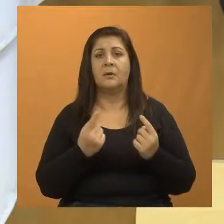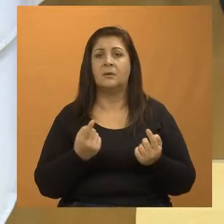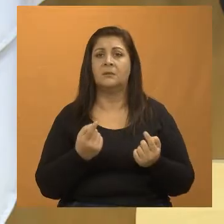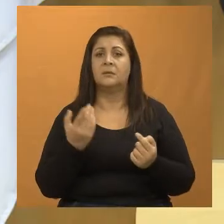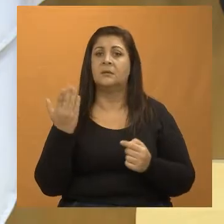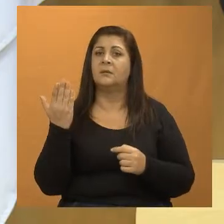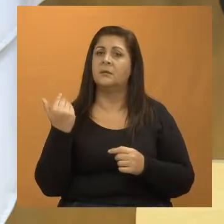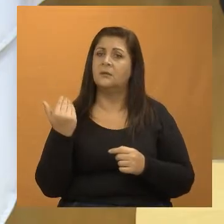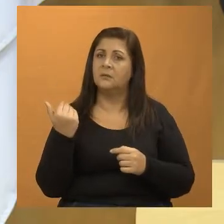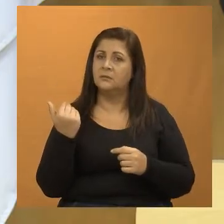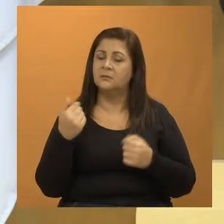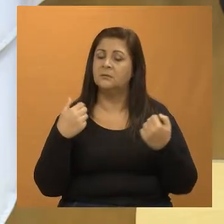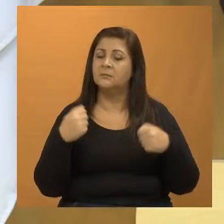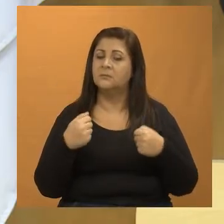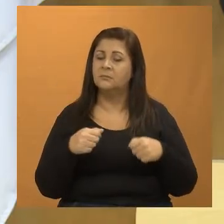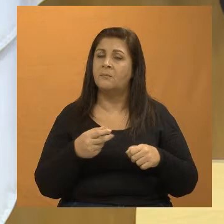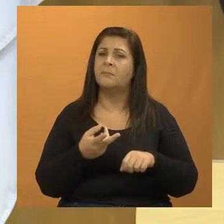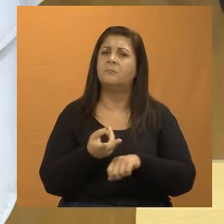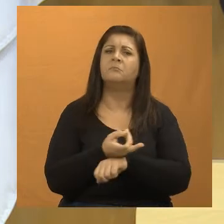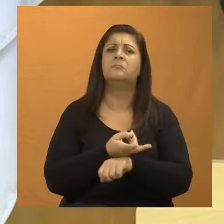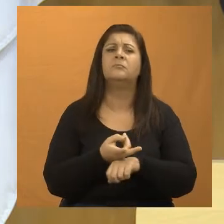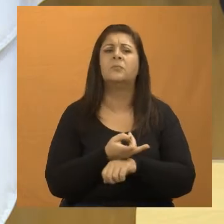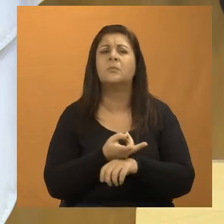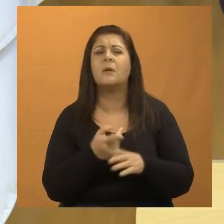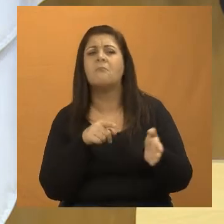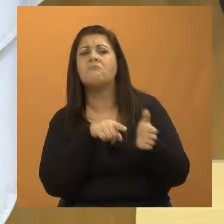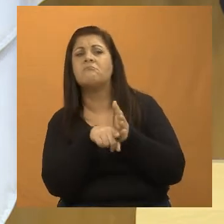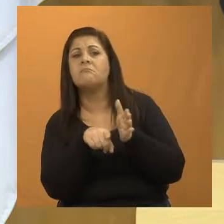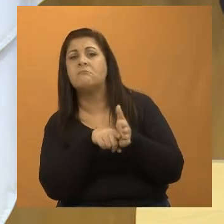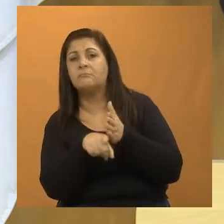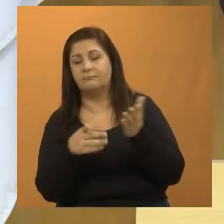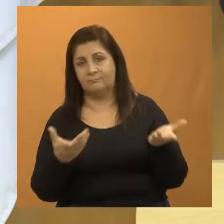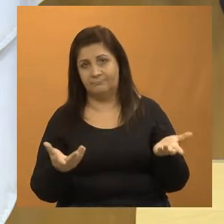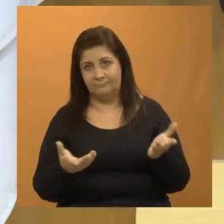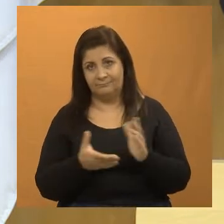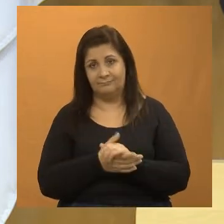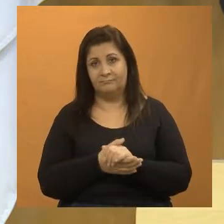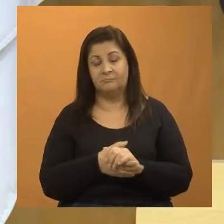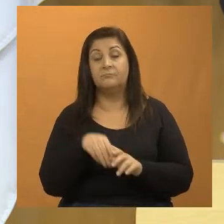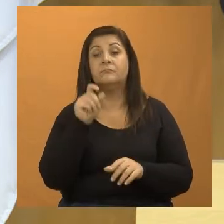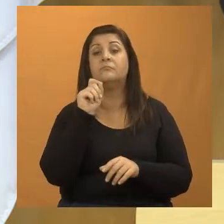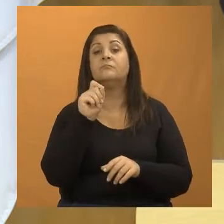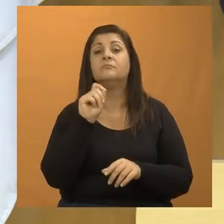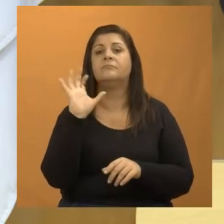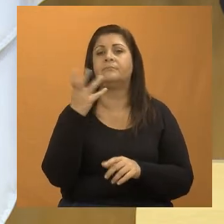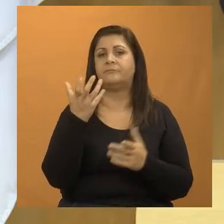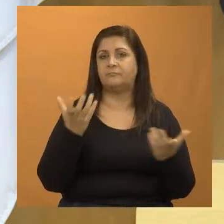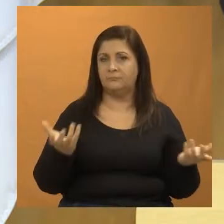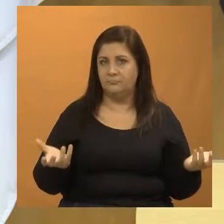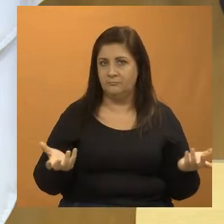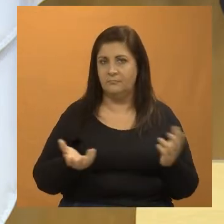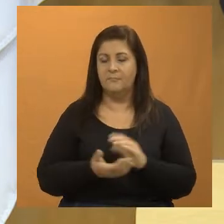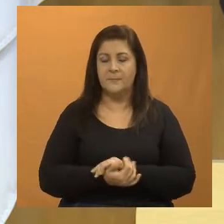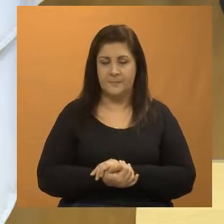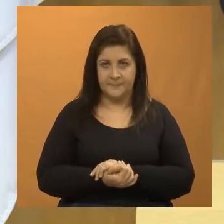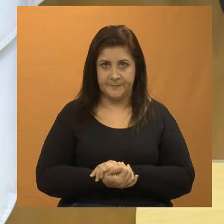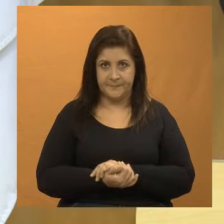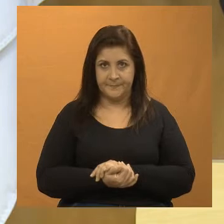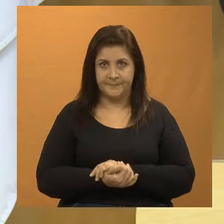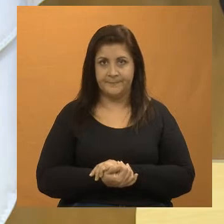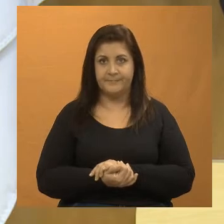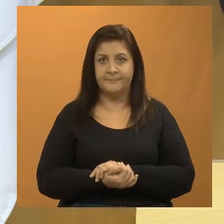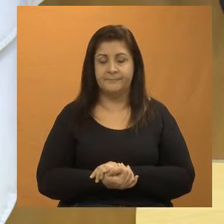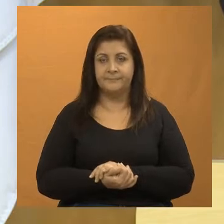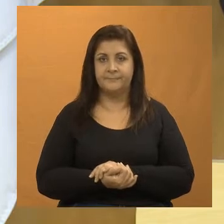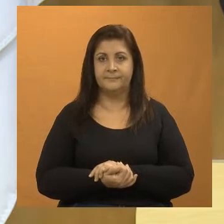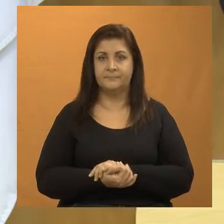eu acredito que a gente deveria procurar saber, né, da associação que está à frente, o que está acontecendo.